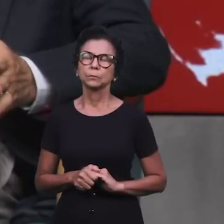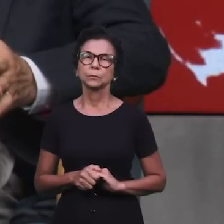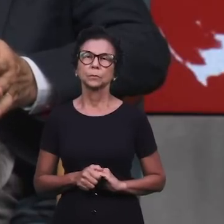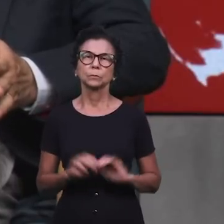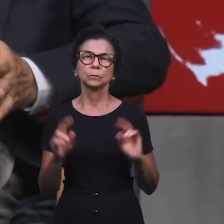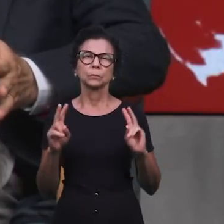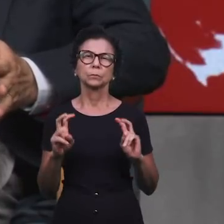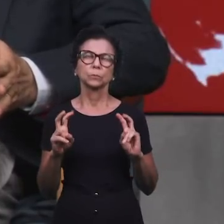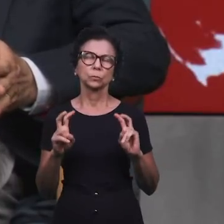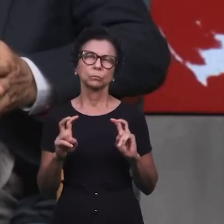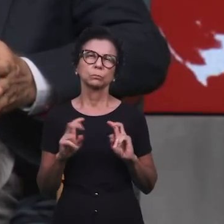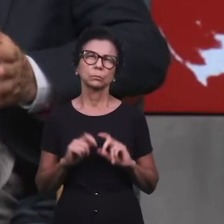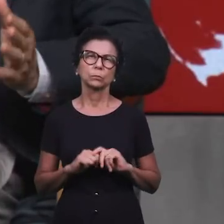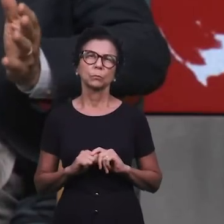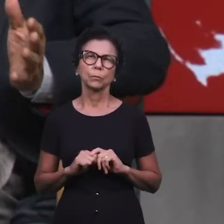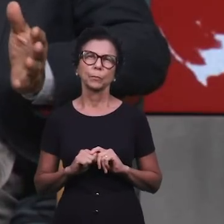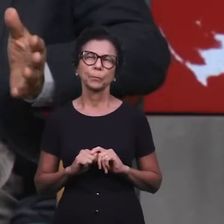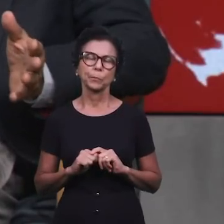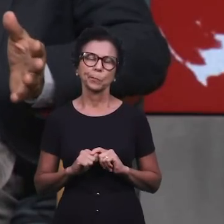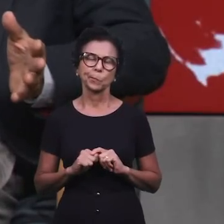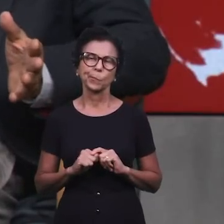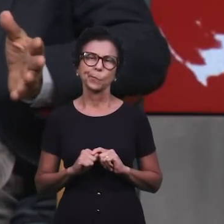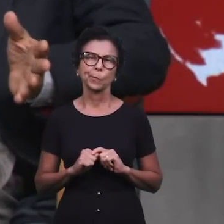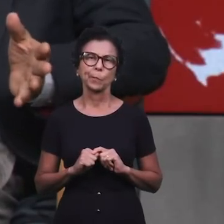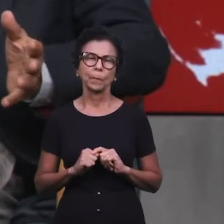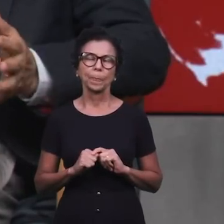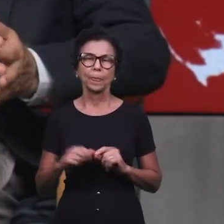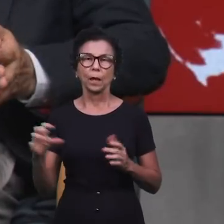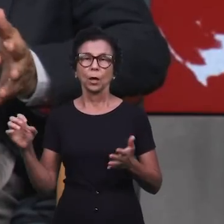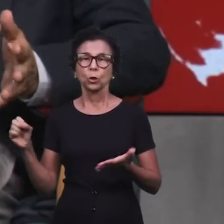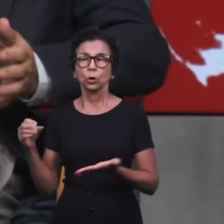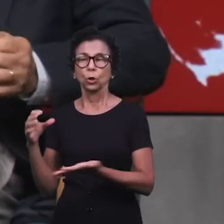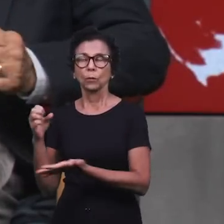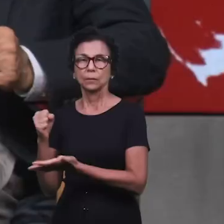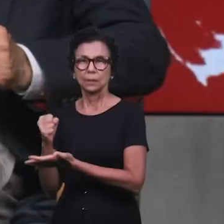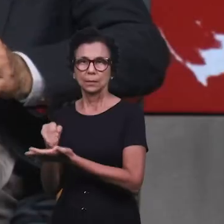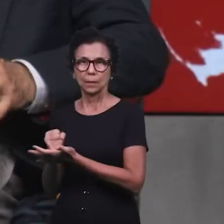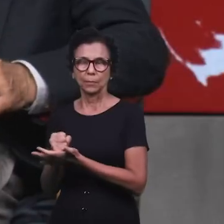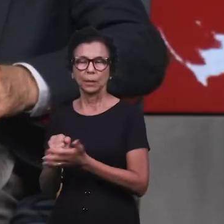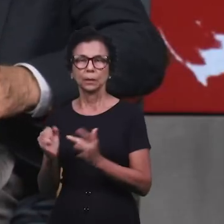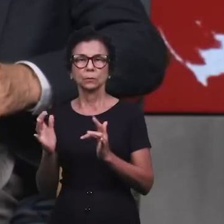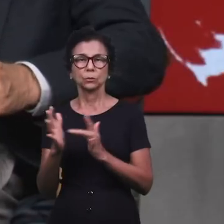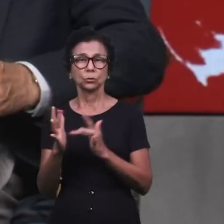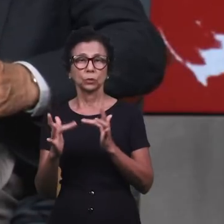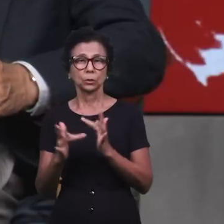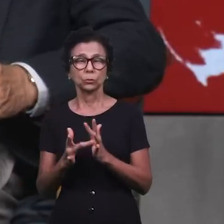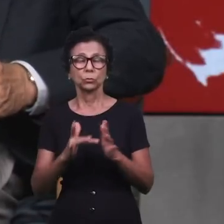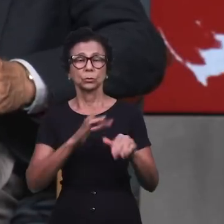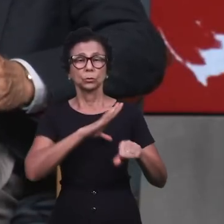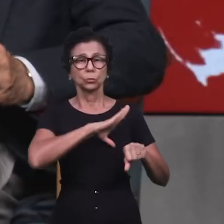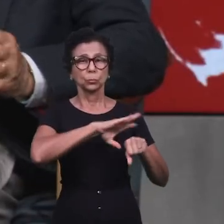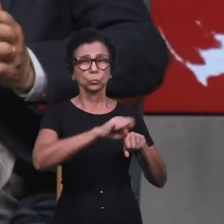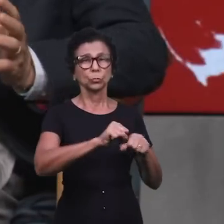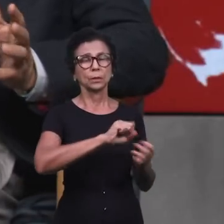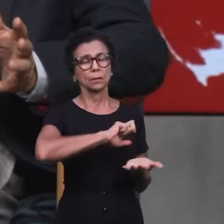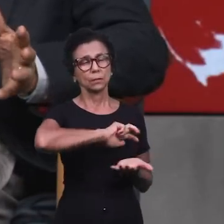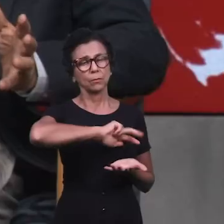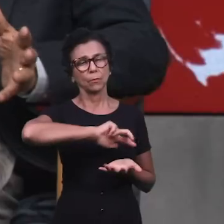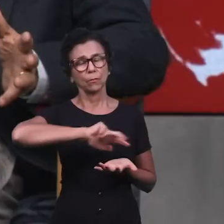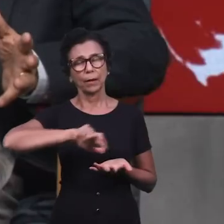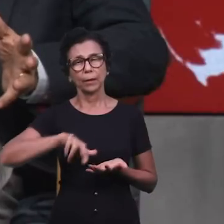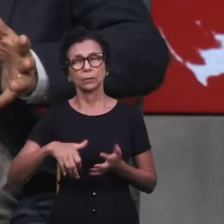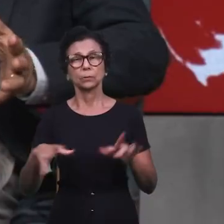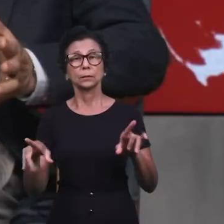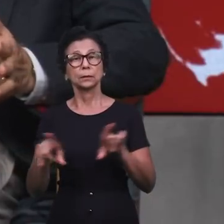falar sobre as curas no Novo Testamento, as curas realizadas pelo Senhor Jesus e o